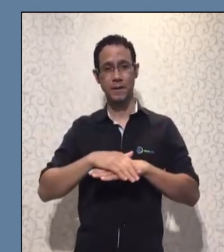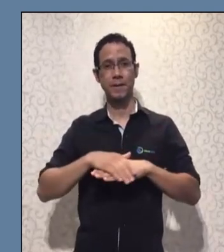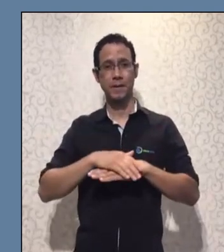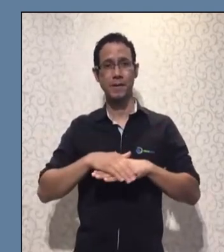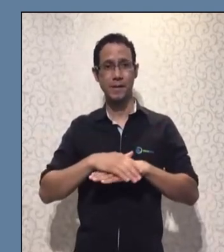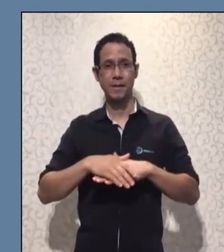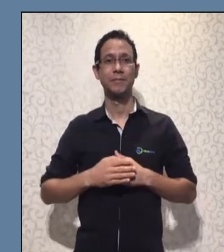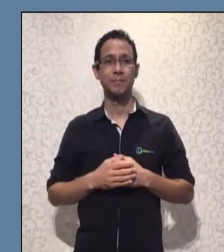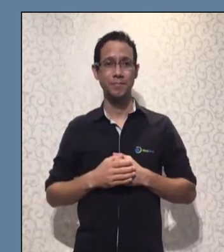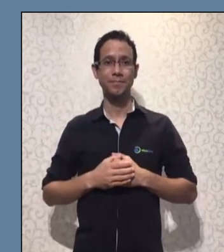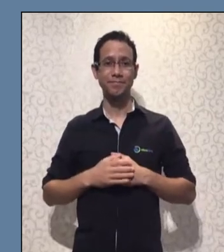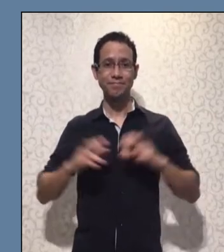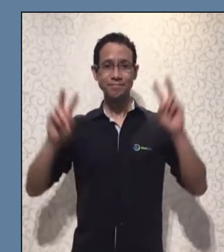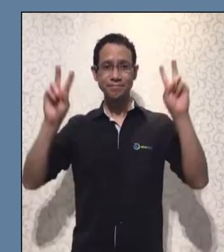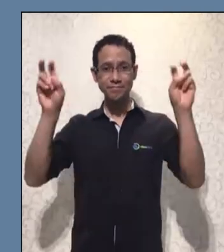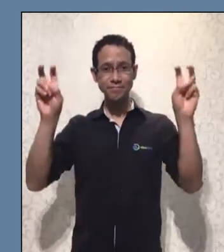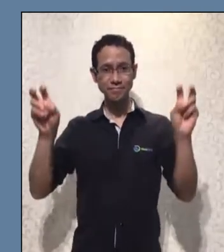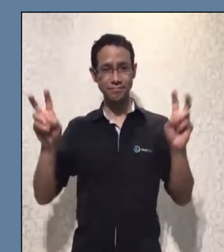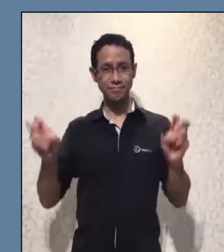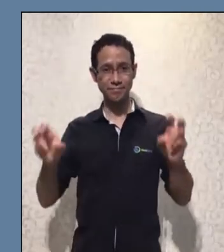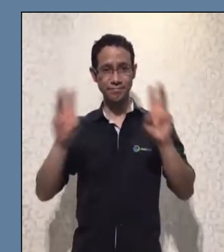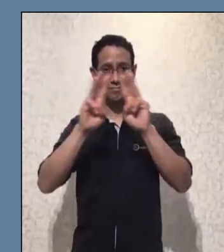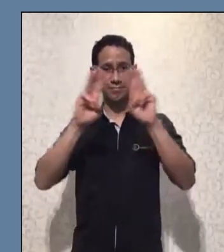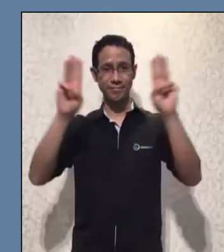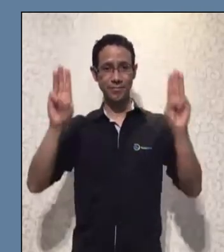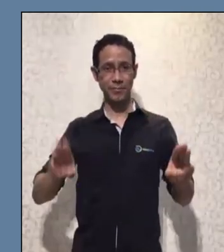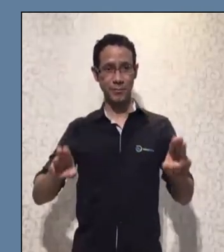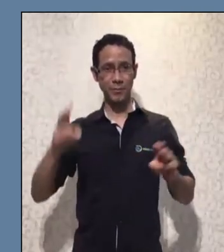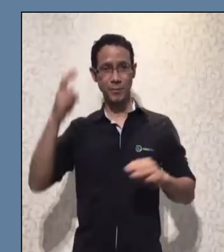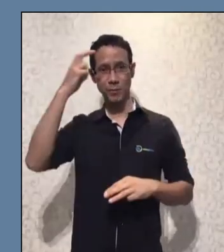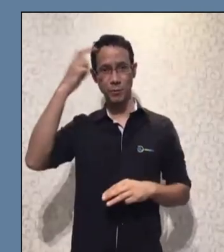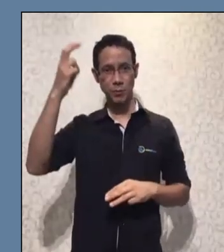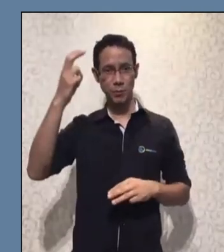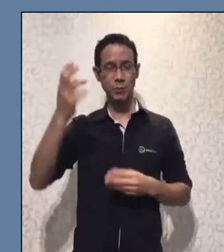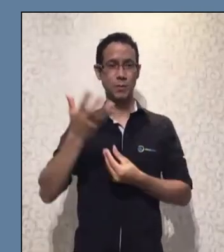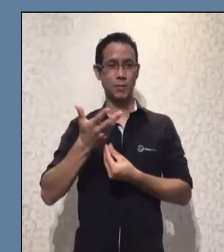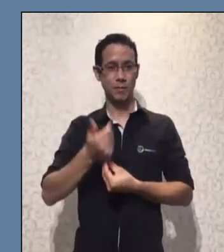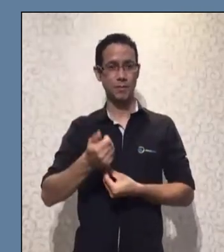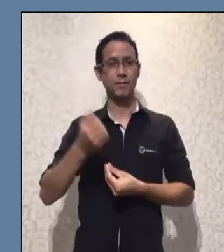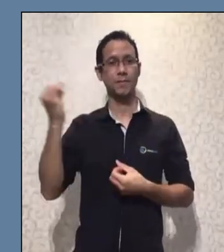essas questões de museu, de cultura e de arte é sempre importante.